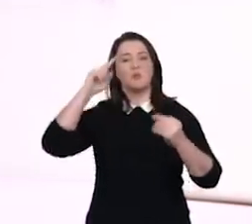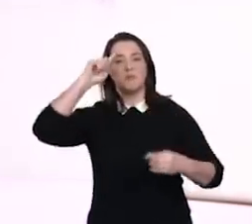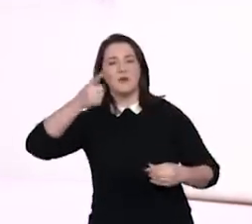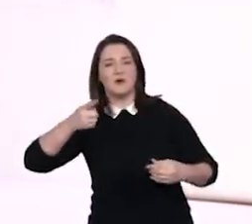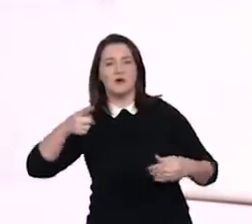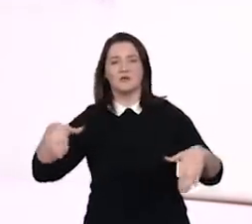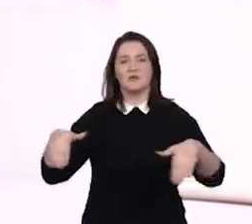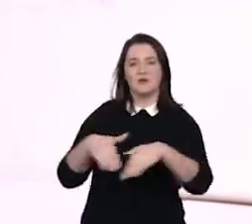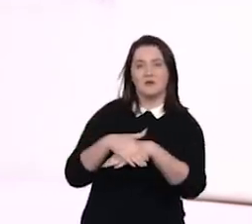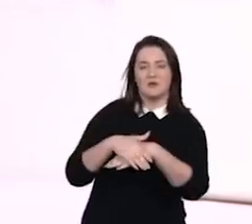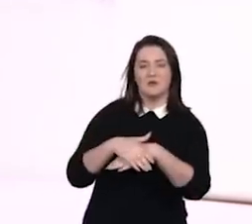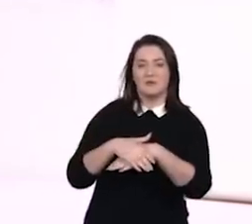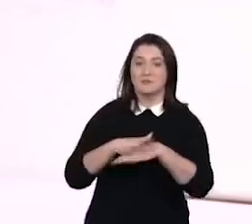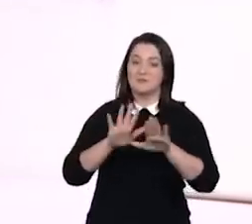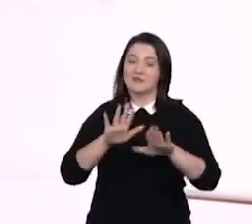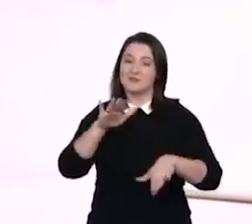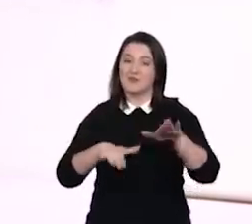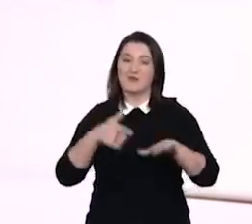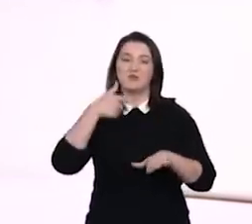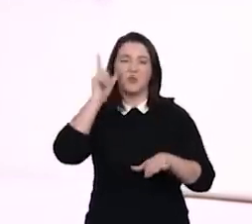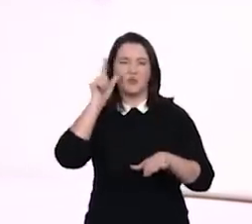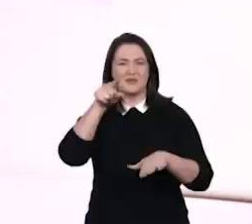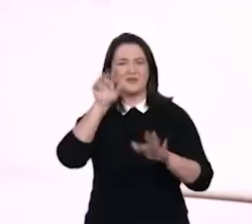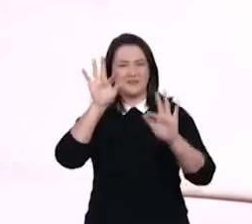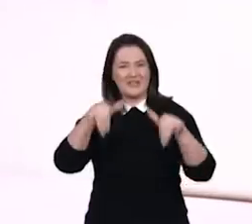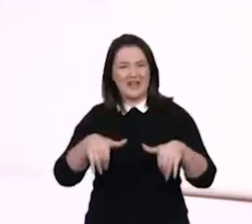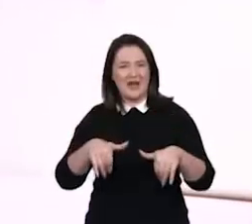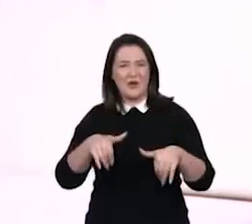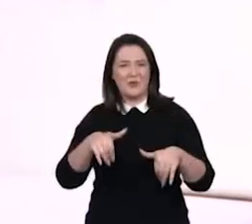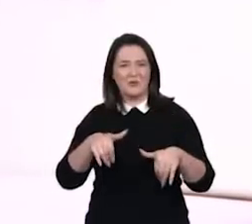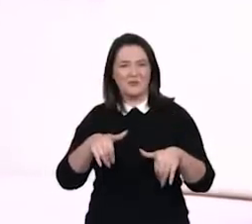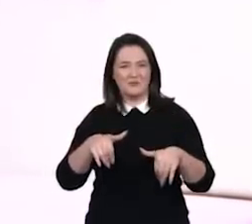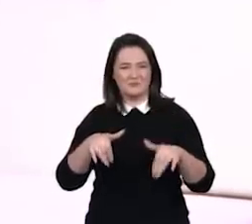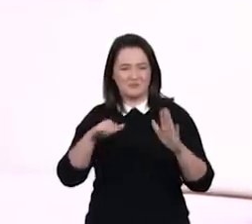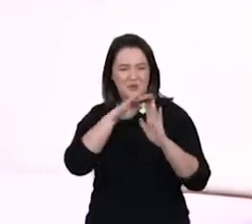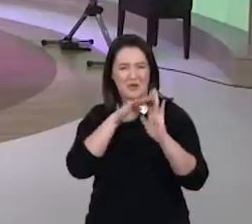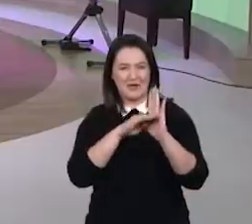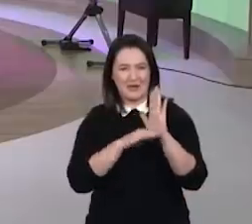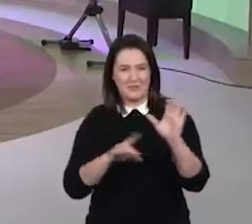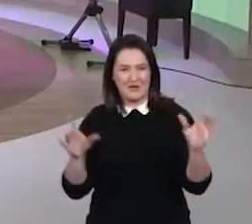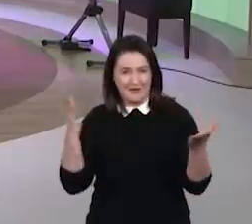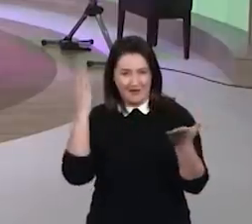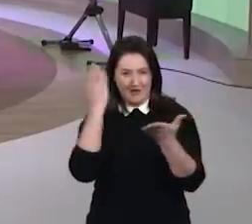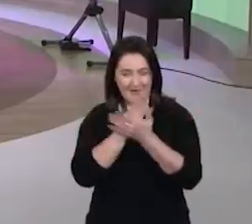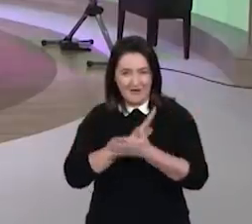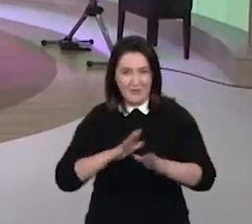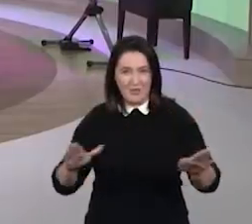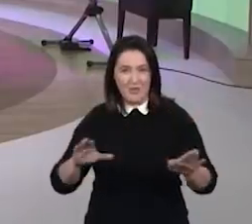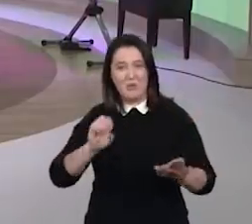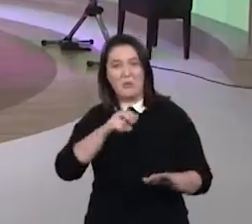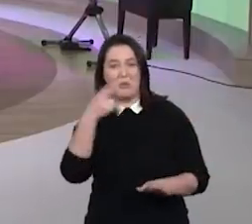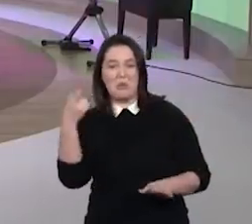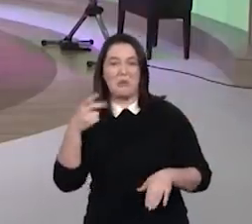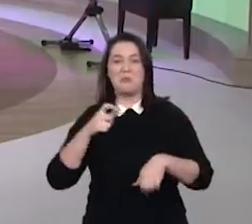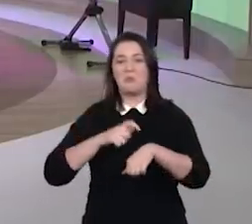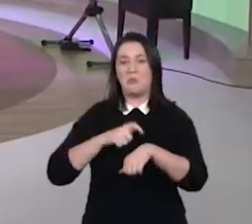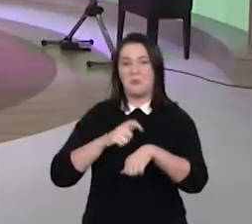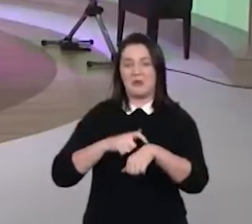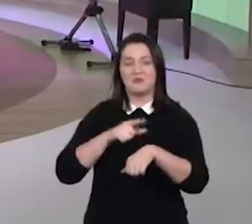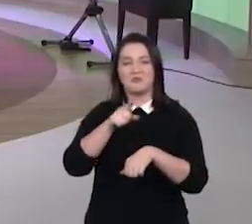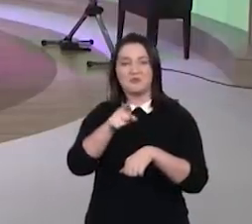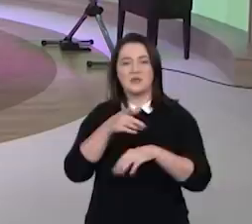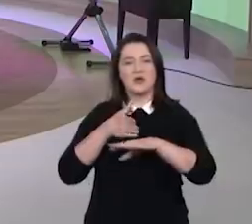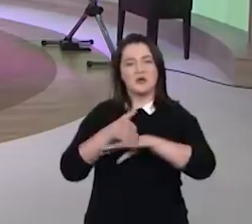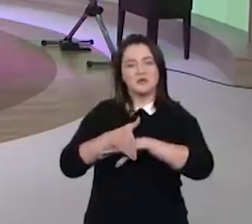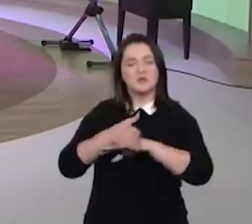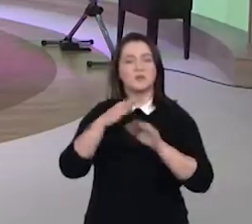que talvez você, no final da noite de ontem, se nos acompanhou ao vivo, ou no momento que você pôde acessar aí depois da programação, não